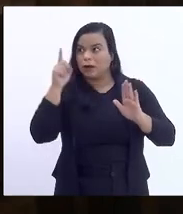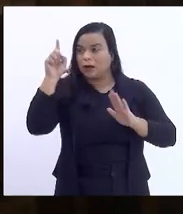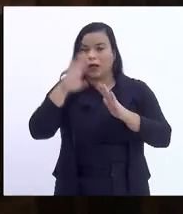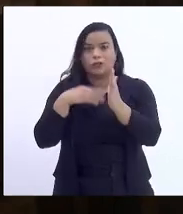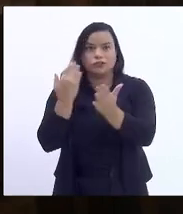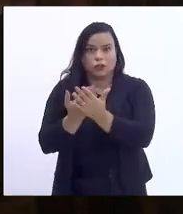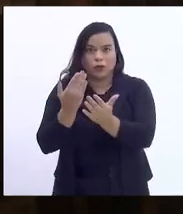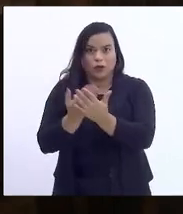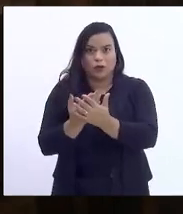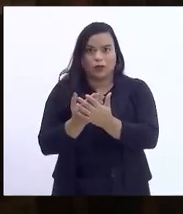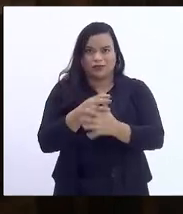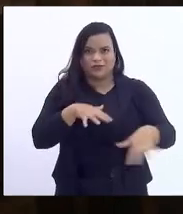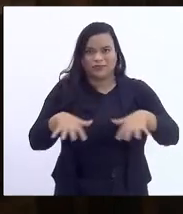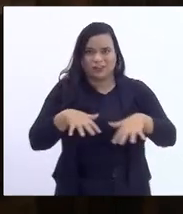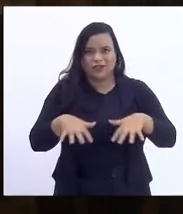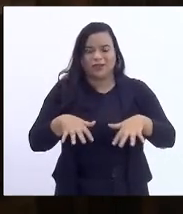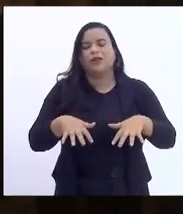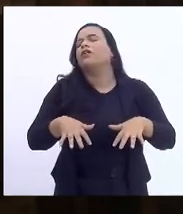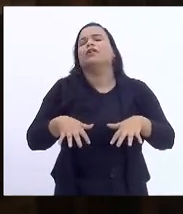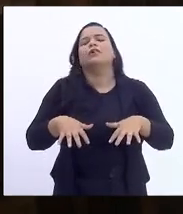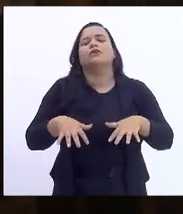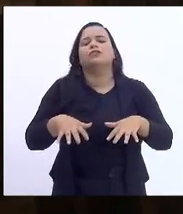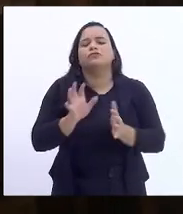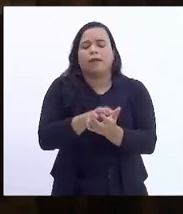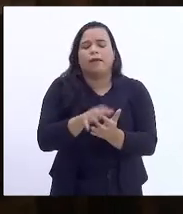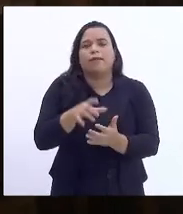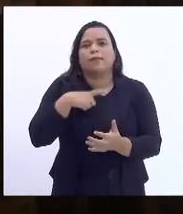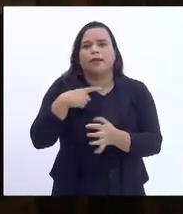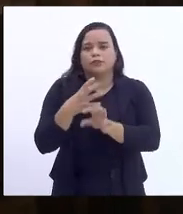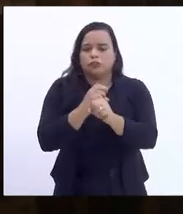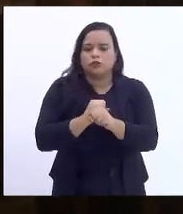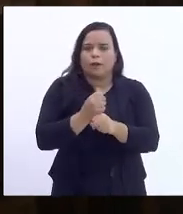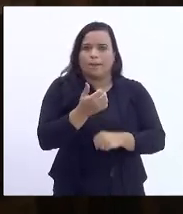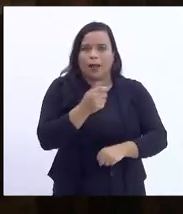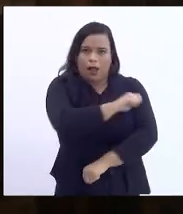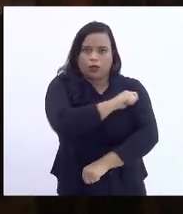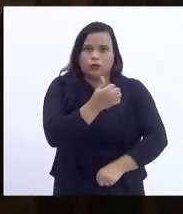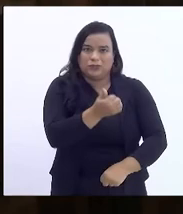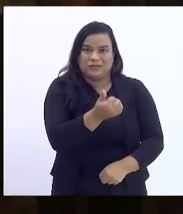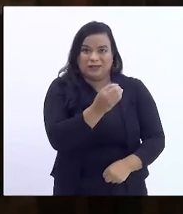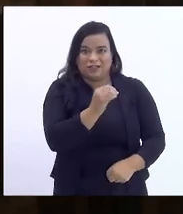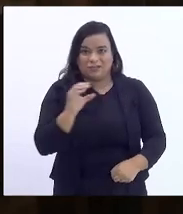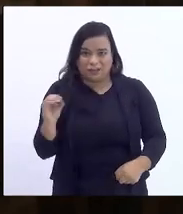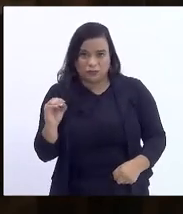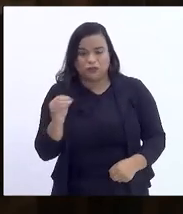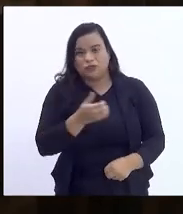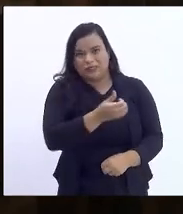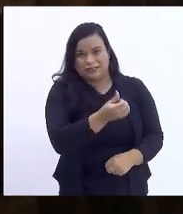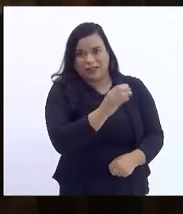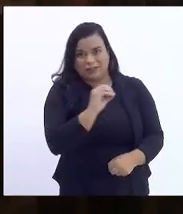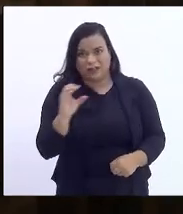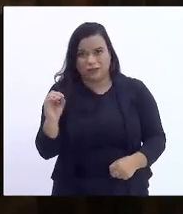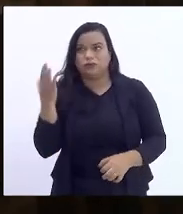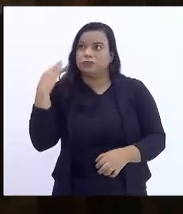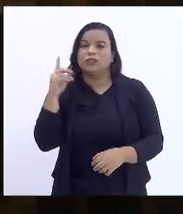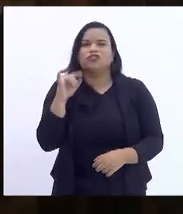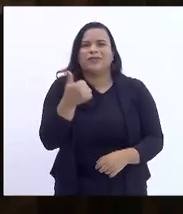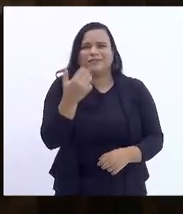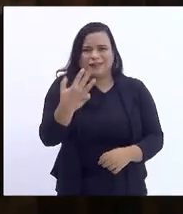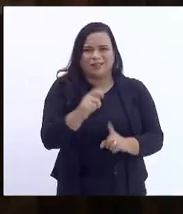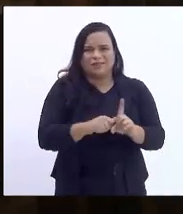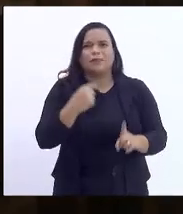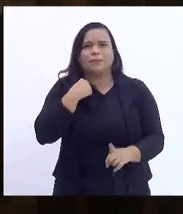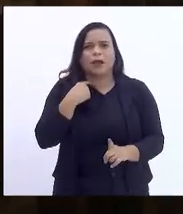Jacarezinho de 600 alunos que desde dia Treze de Maio tá sem aula 600 alunos fora da